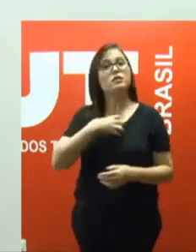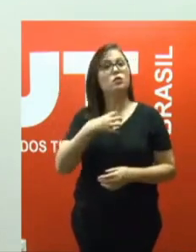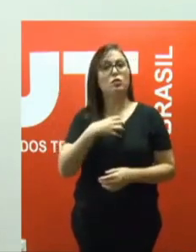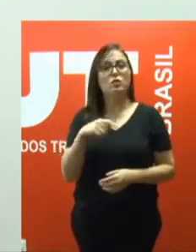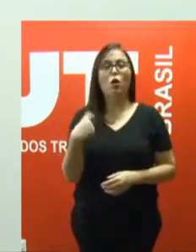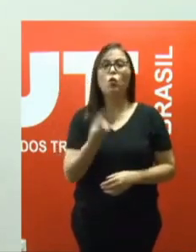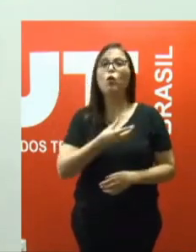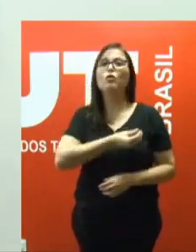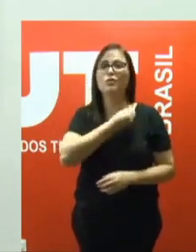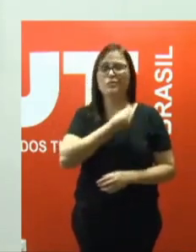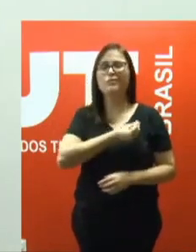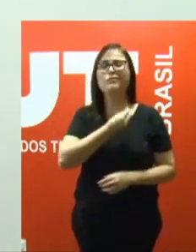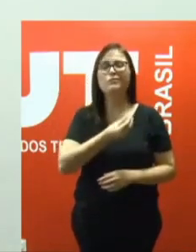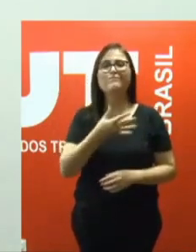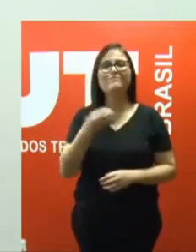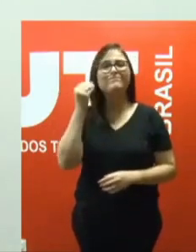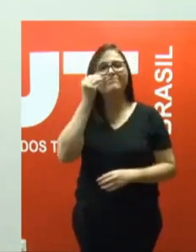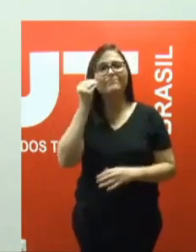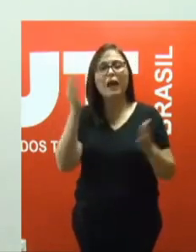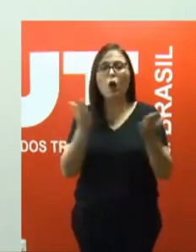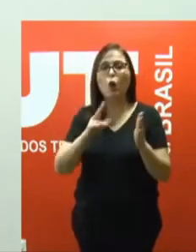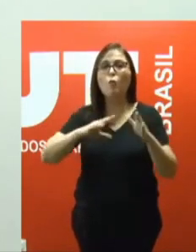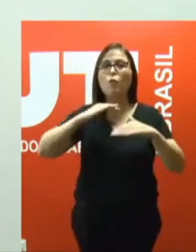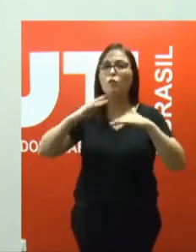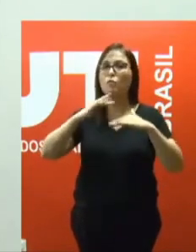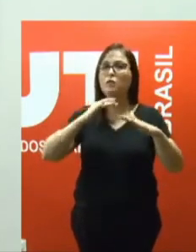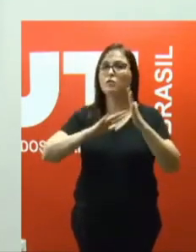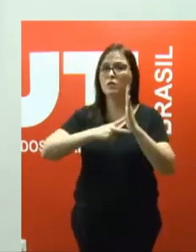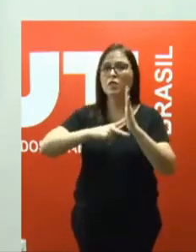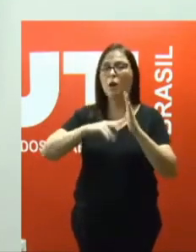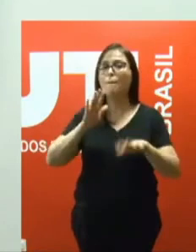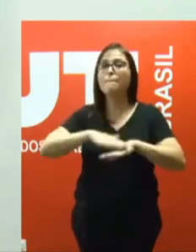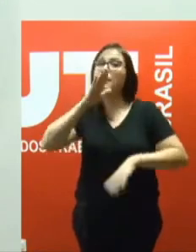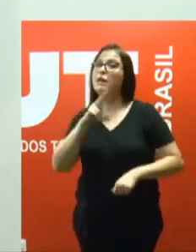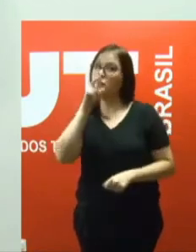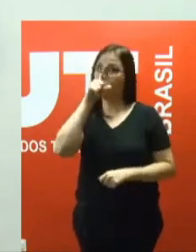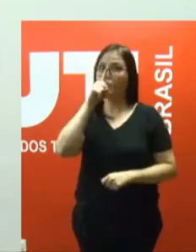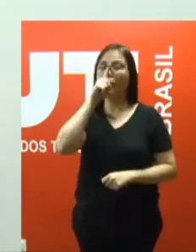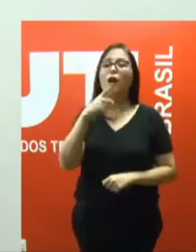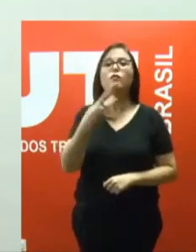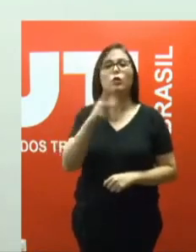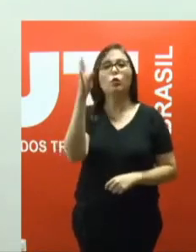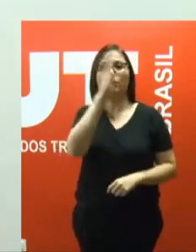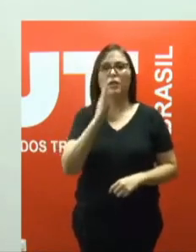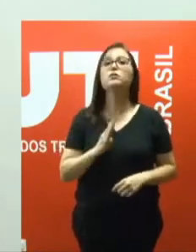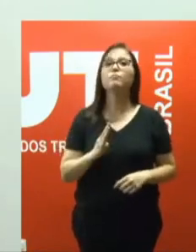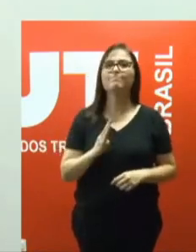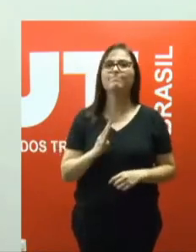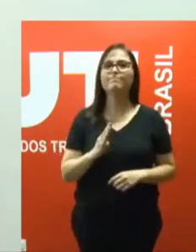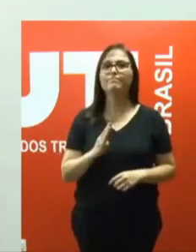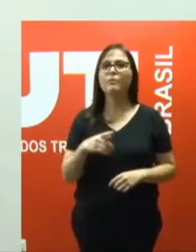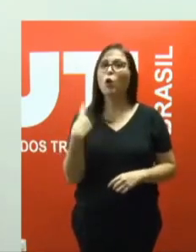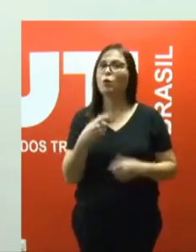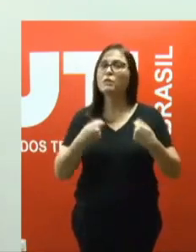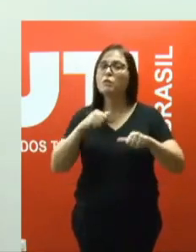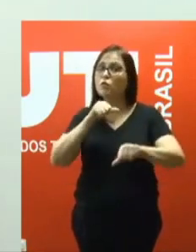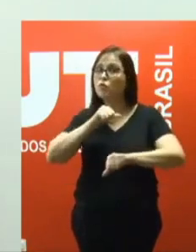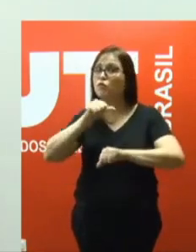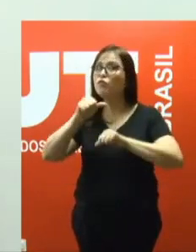mais grave que o movimento sindical brasileiro está vivendo. Mais grave. E a gente vai ter que reconstruir isso.